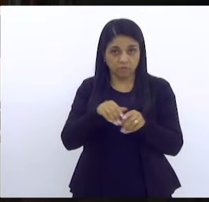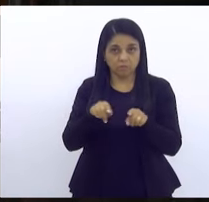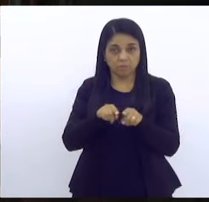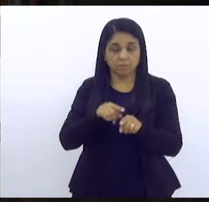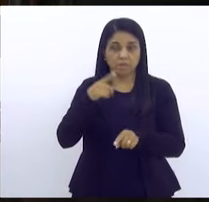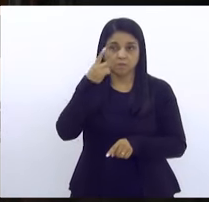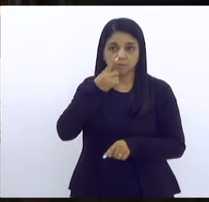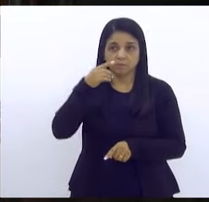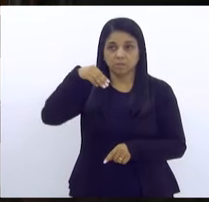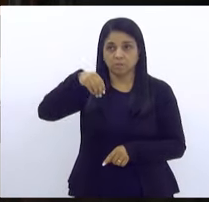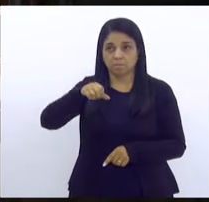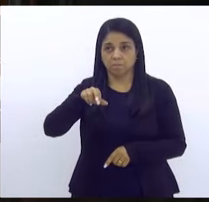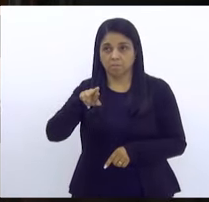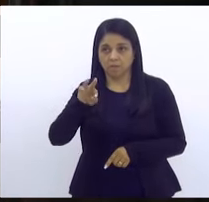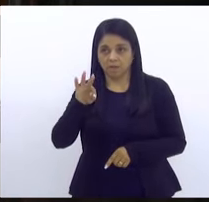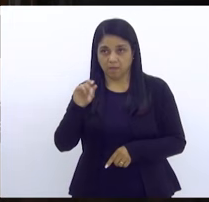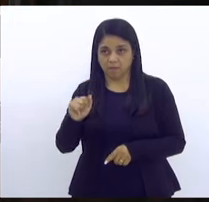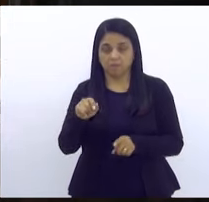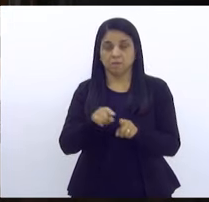deputado... Não?